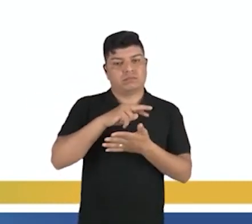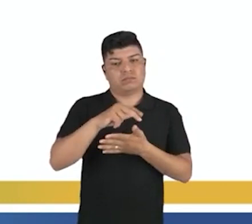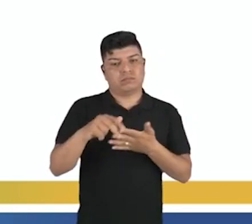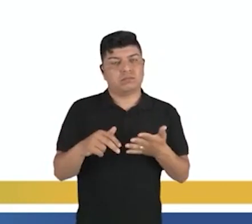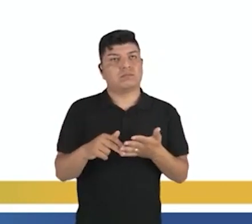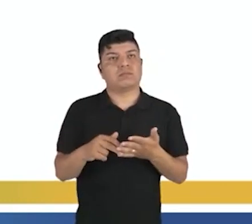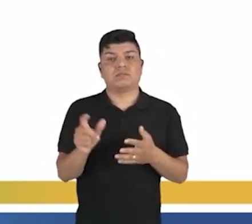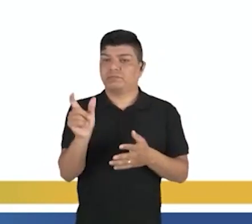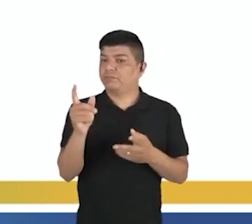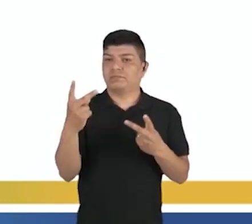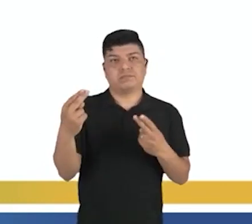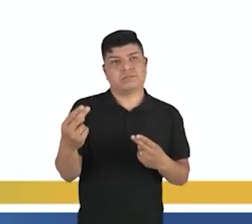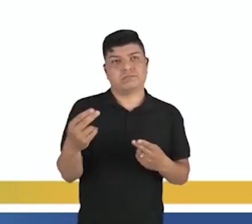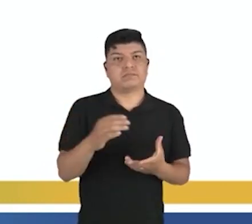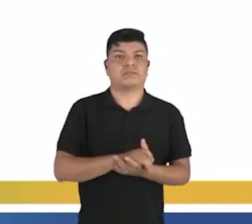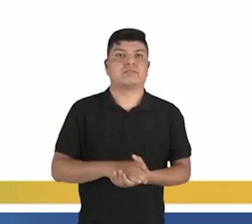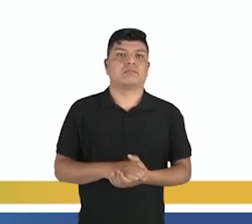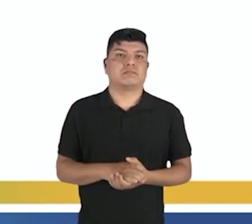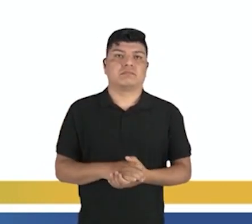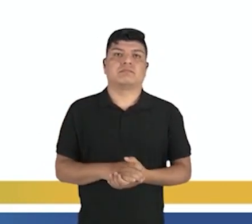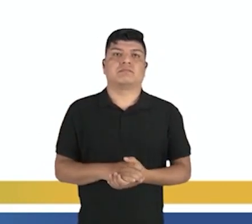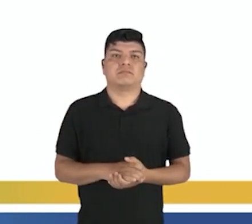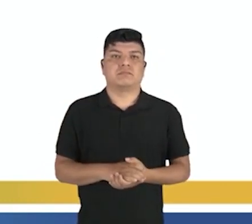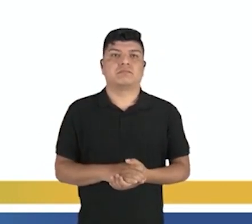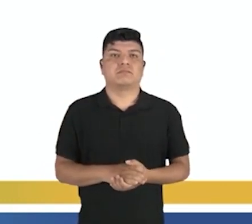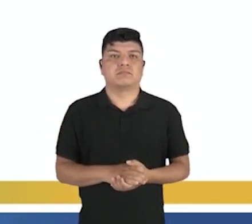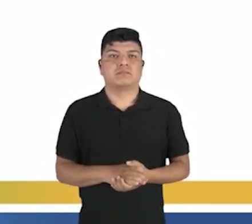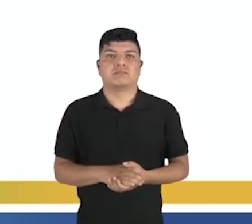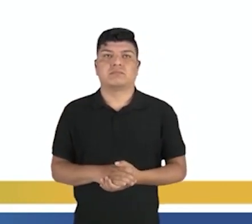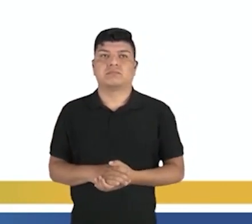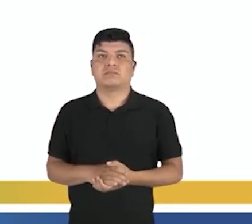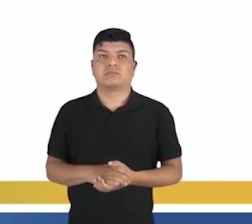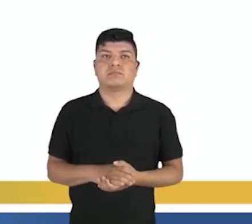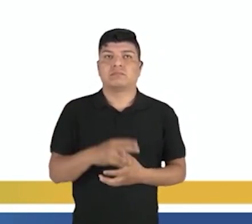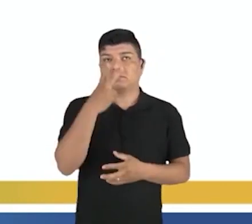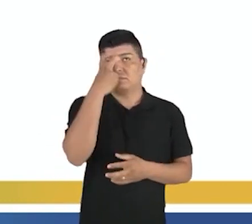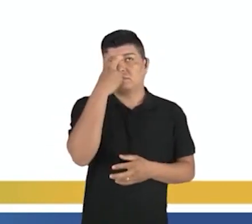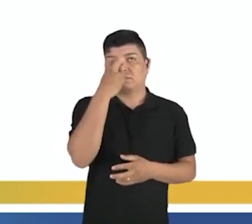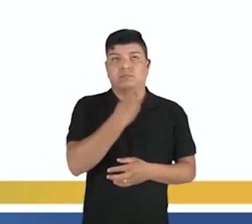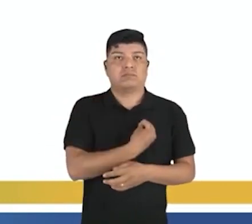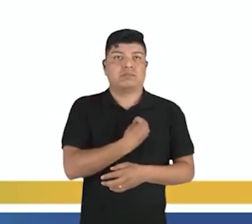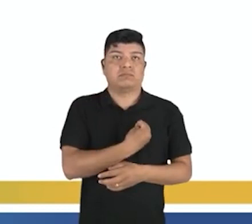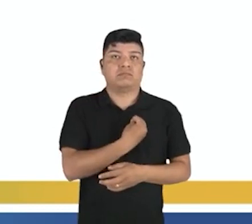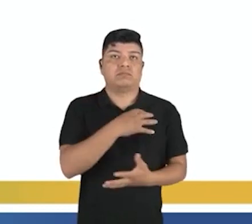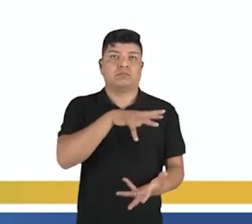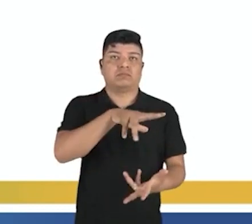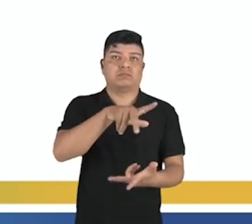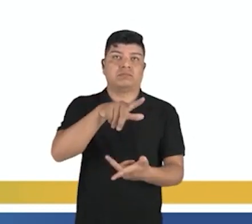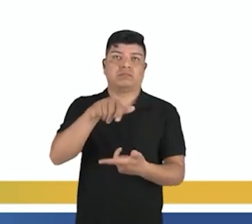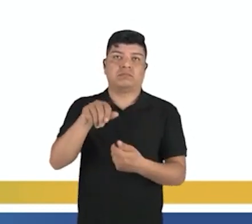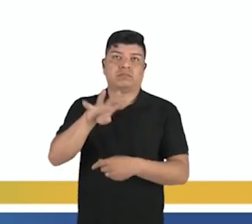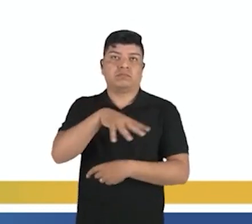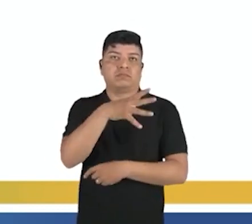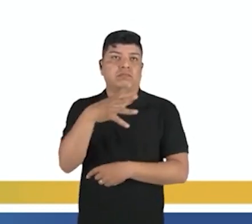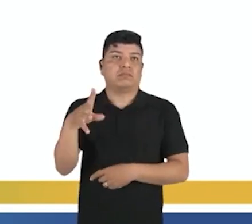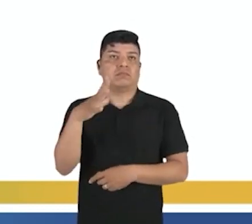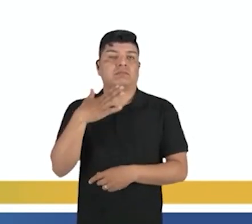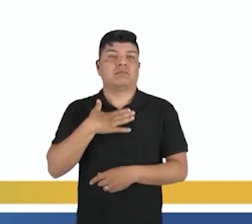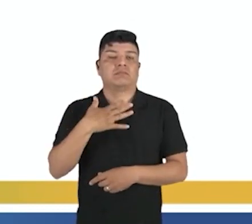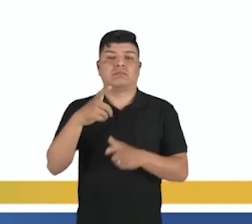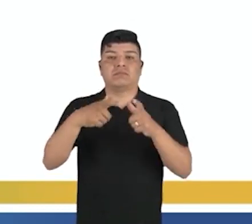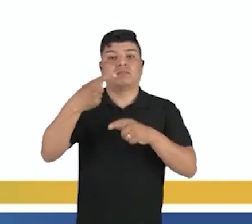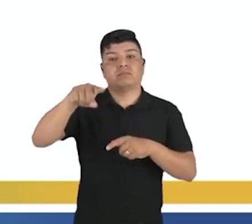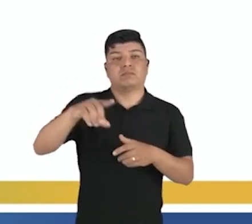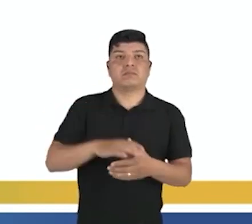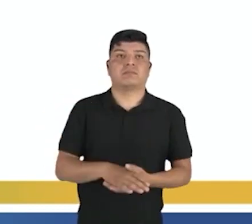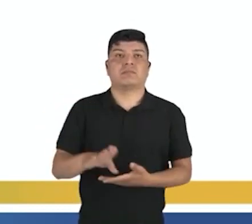diferente. É a mesma palavra, ok? Então vamos lá. Os cegos, habitantes de um mundo esquemático, sabem